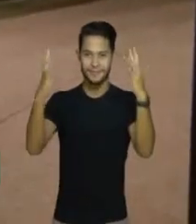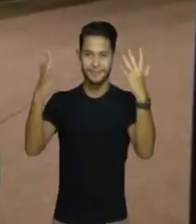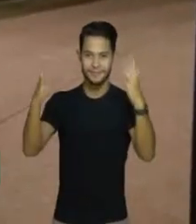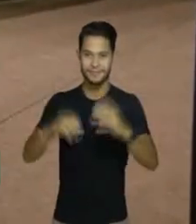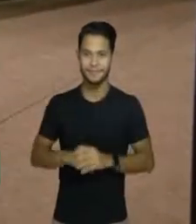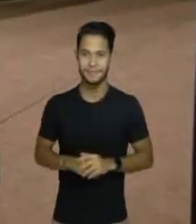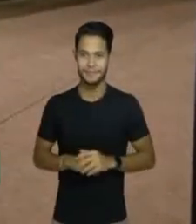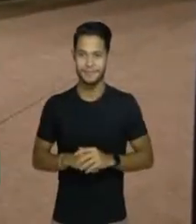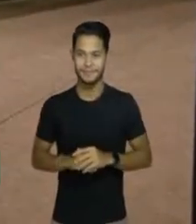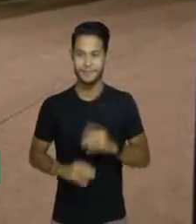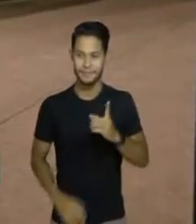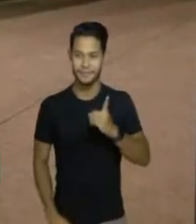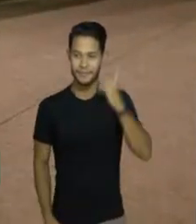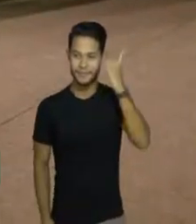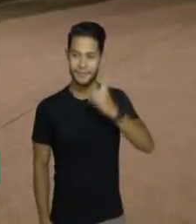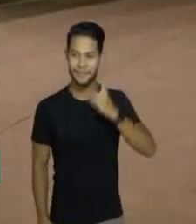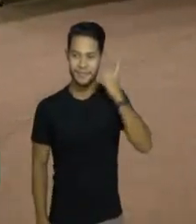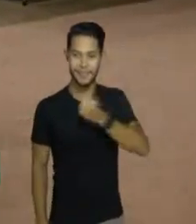Deputado Massoco.